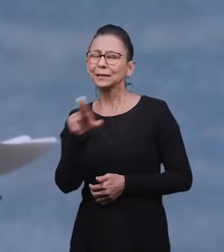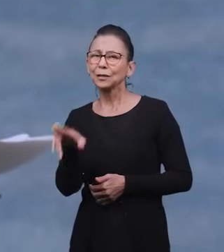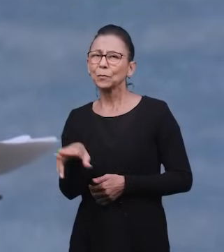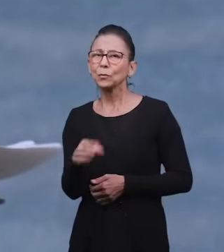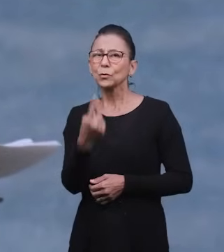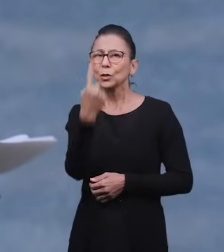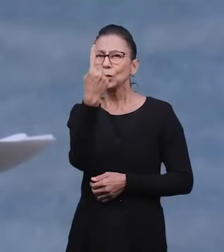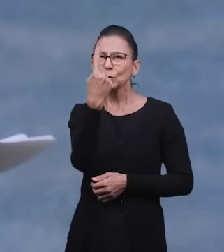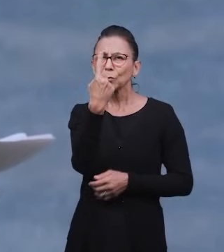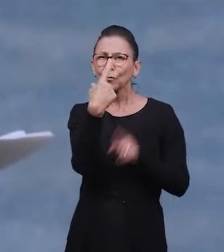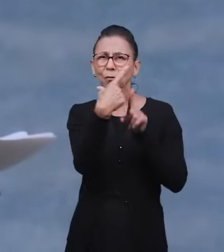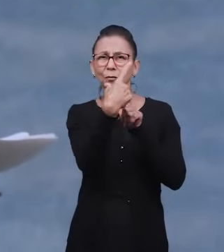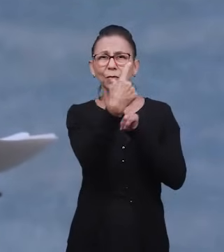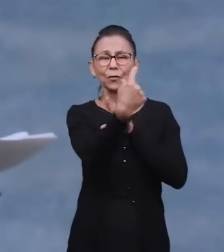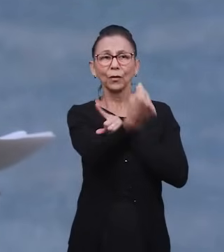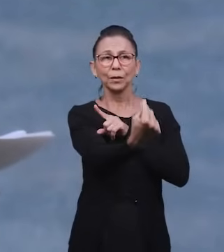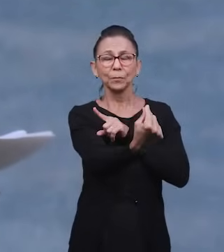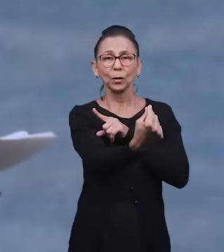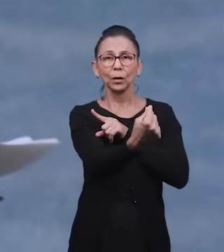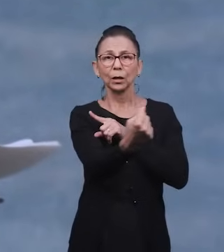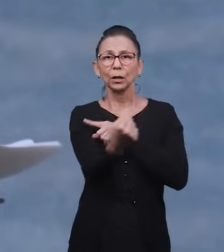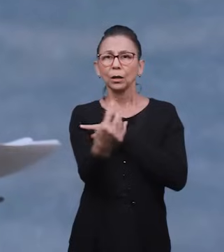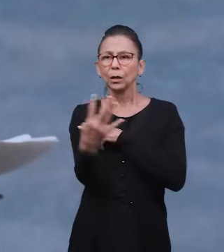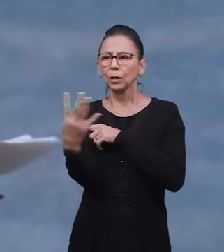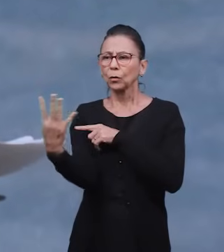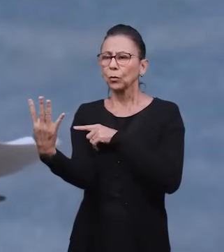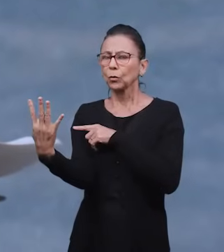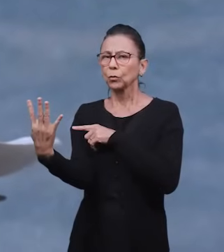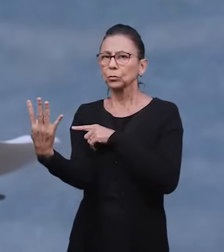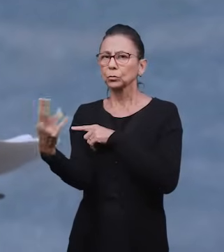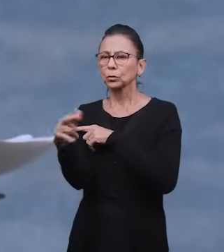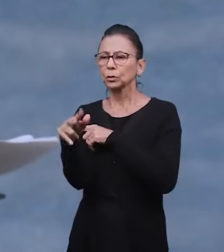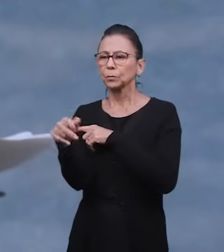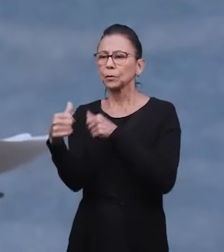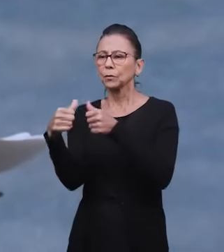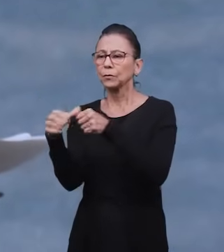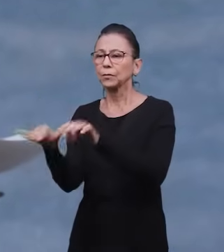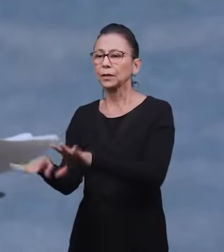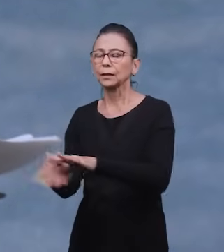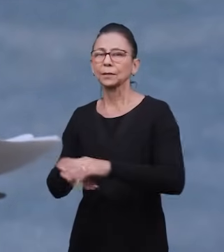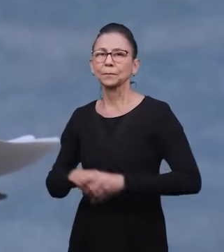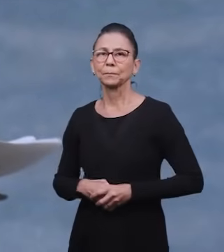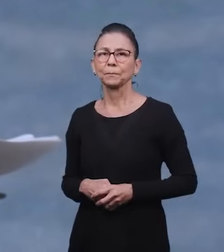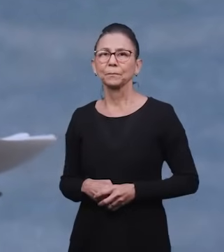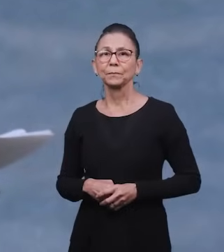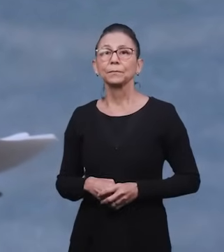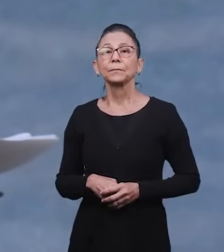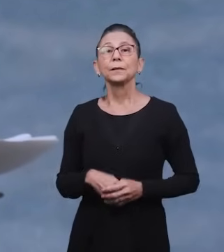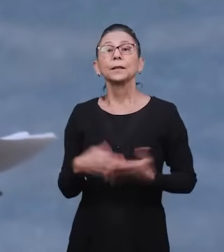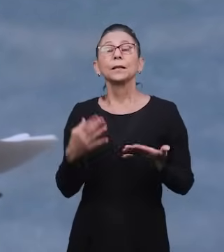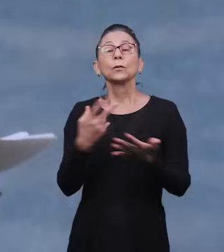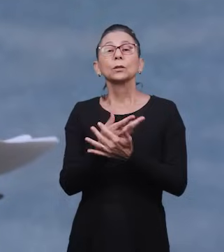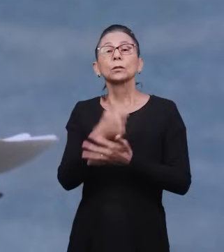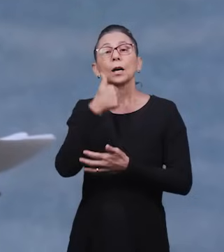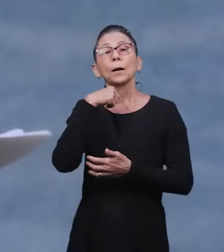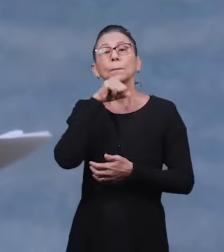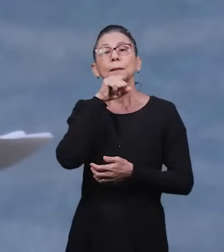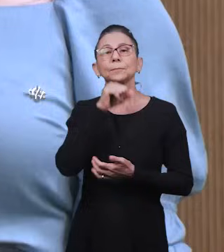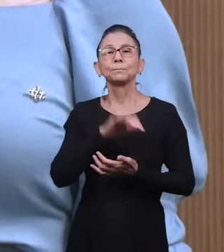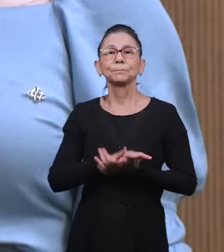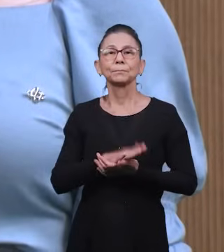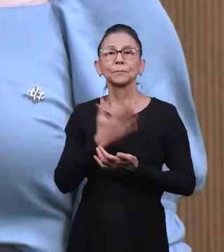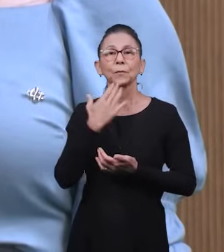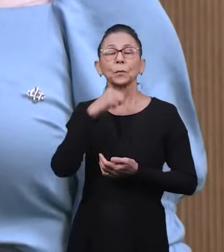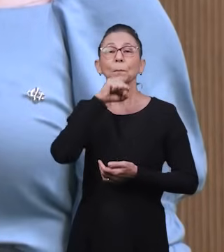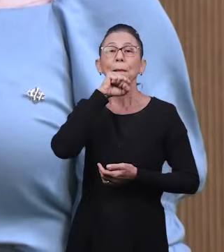do meio vai embora. Aí os outros irmãos ficam ali. Mas e quando é o pai? Quando é a mãe?